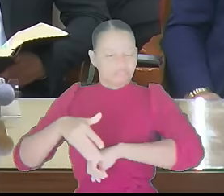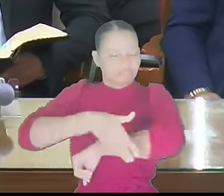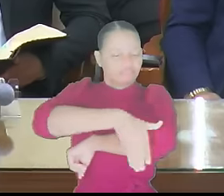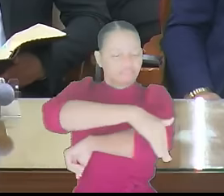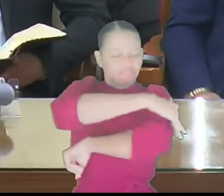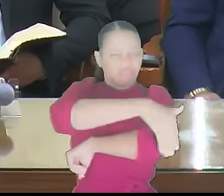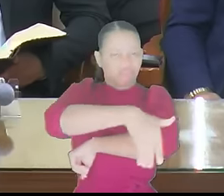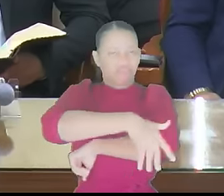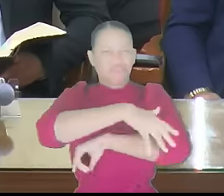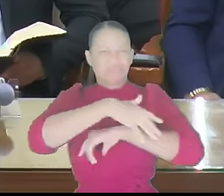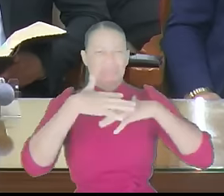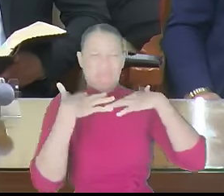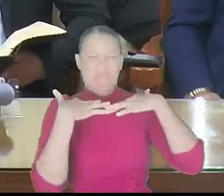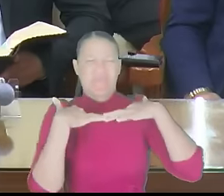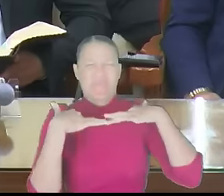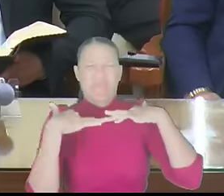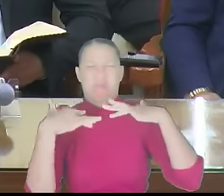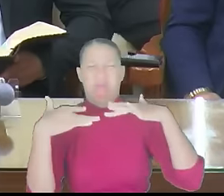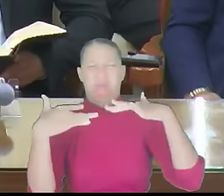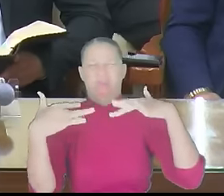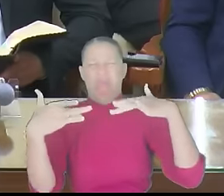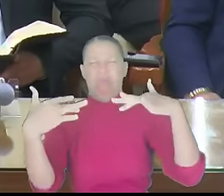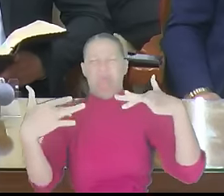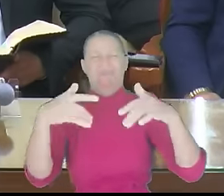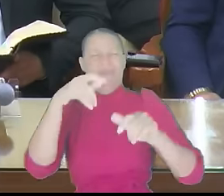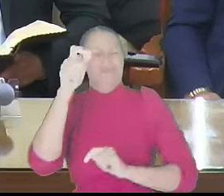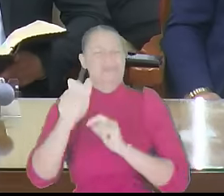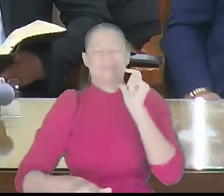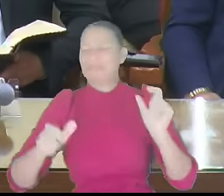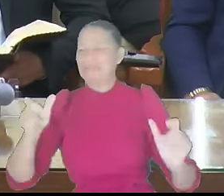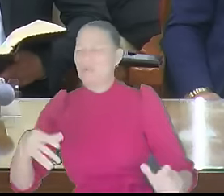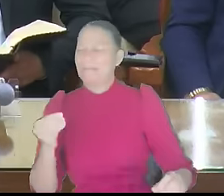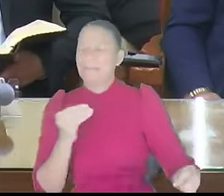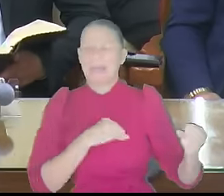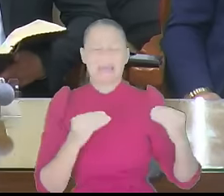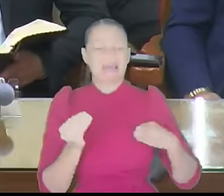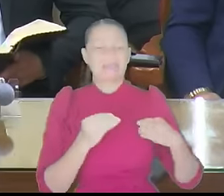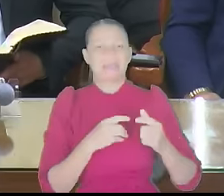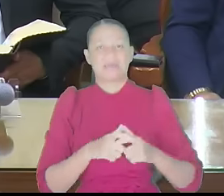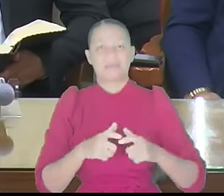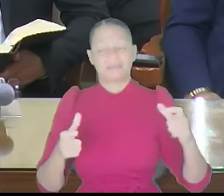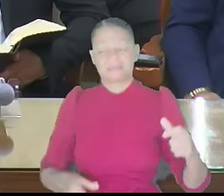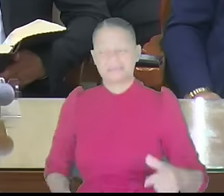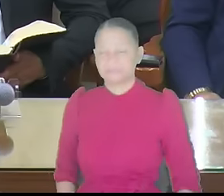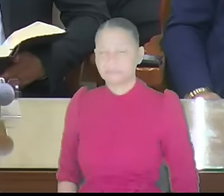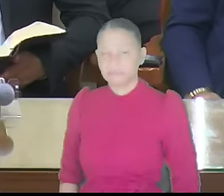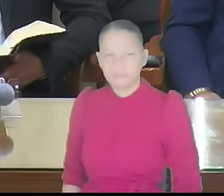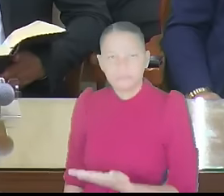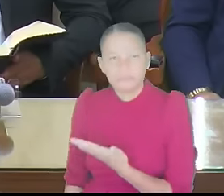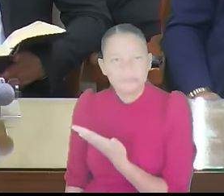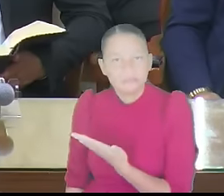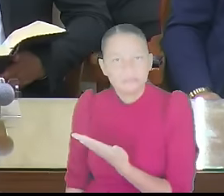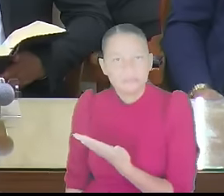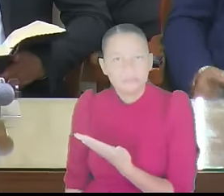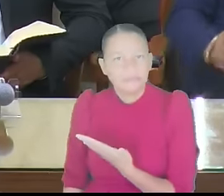cruzamento. Gente, pecador de toda qualidade. Pois o infeliz não falou de Jesus.